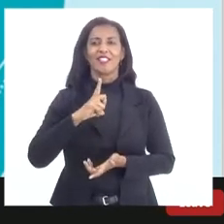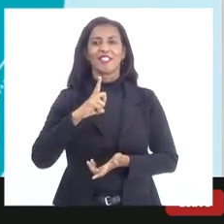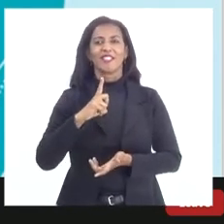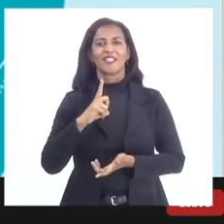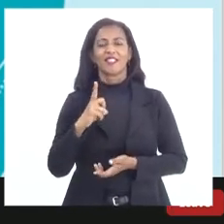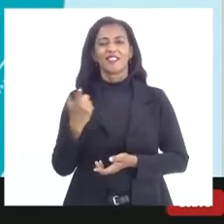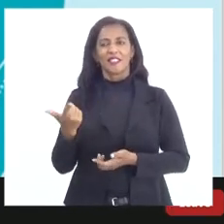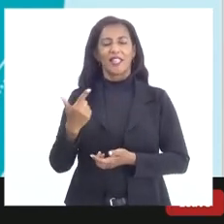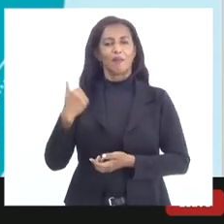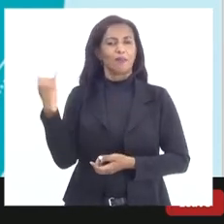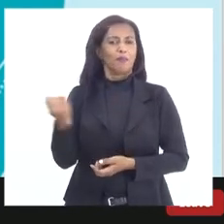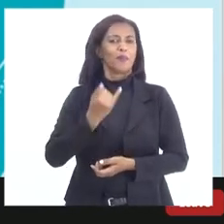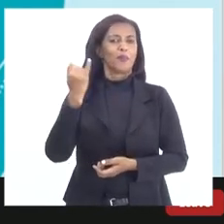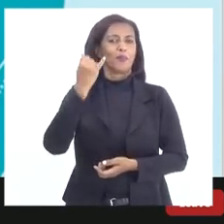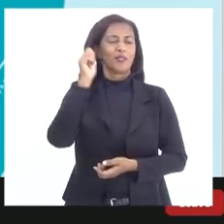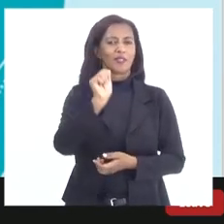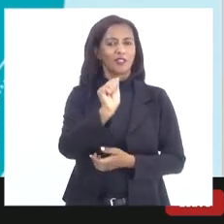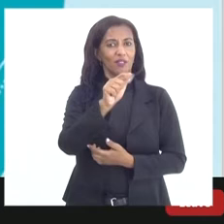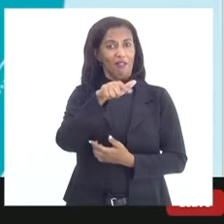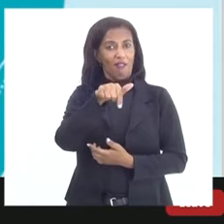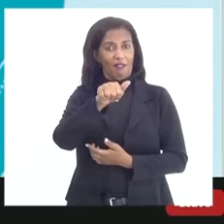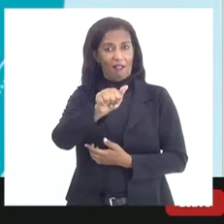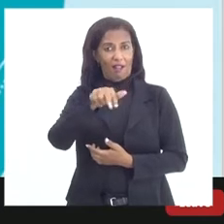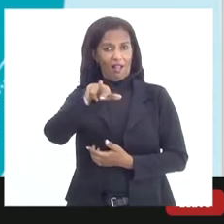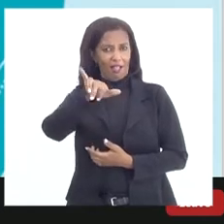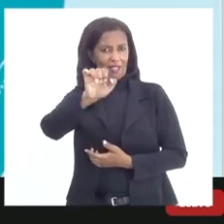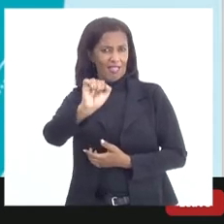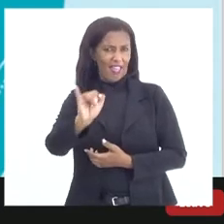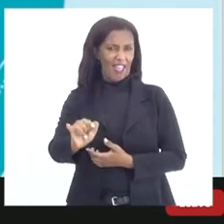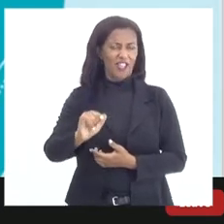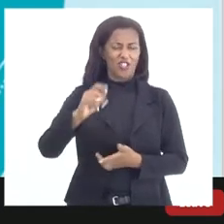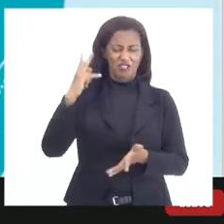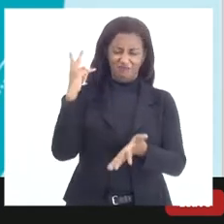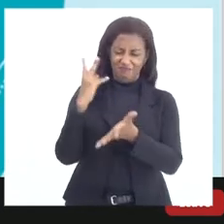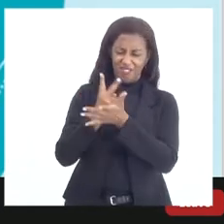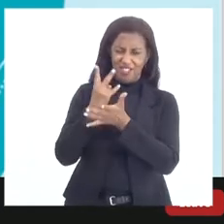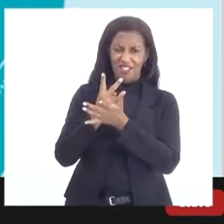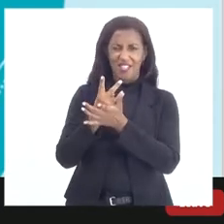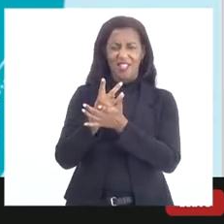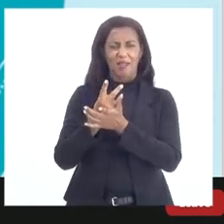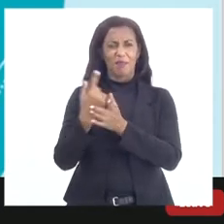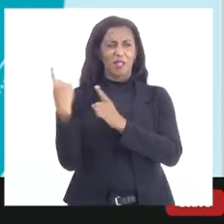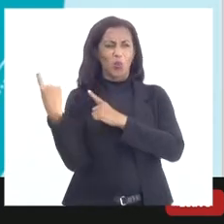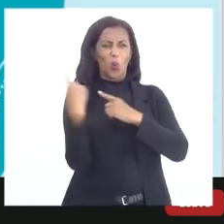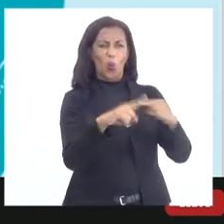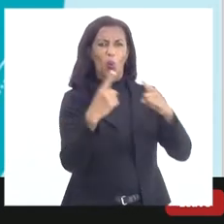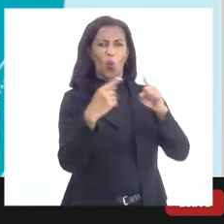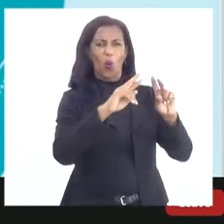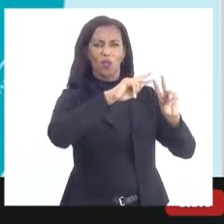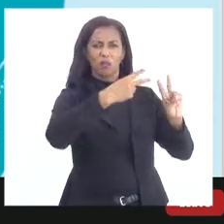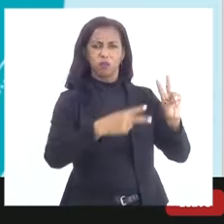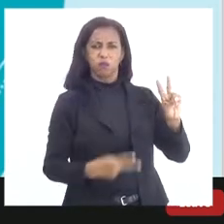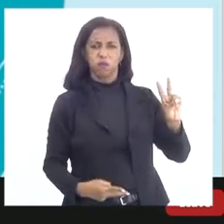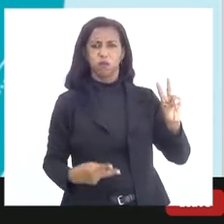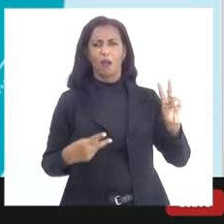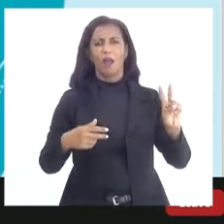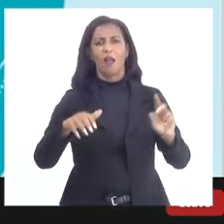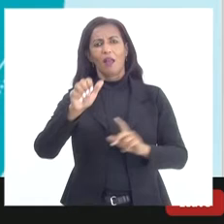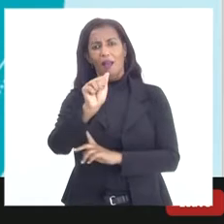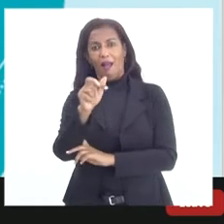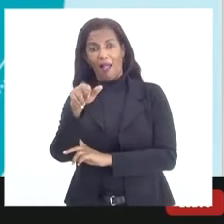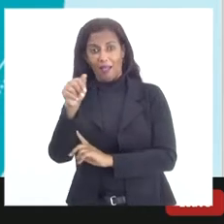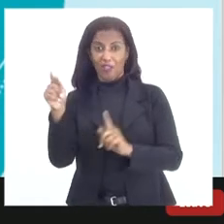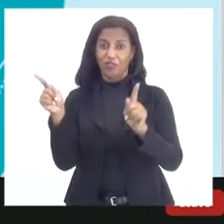e a luta importante da UERJ, sempre que tentam atacar a UERJ, e mais uma vez passamos por esse momento,